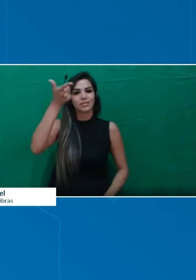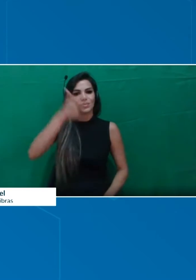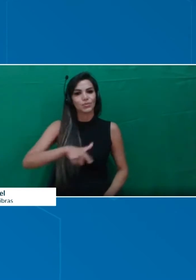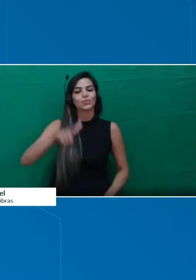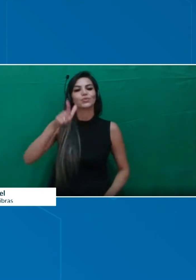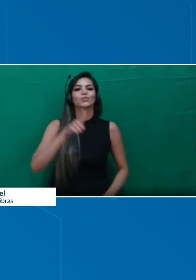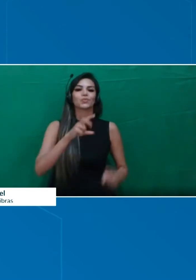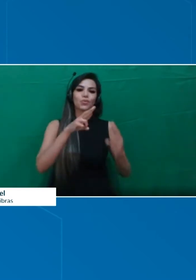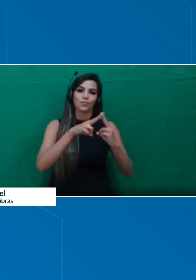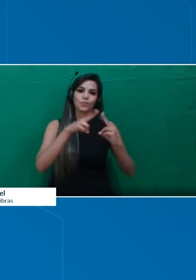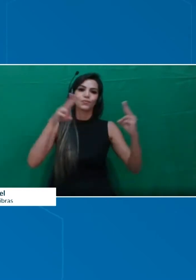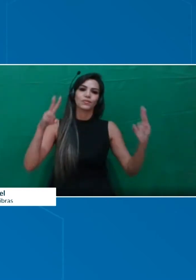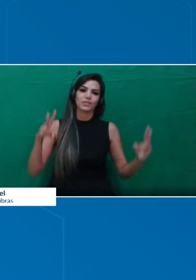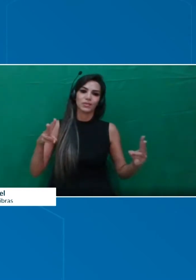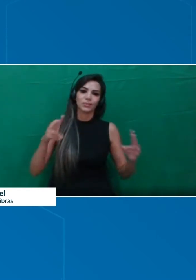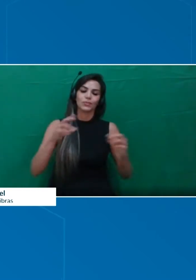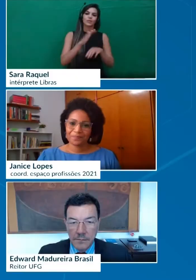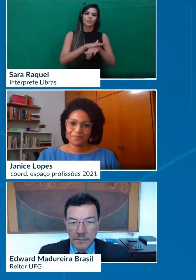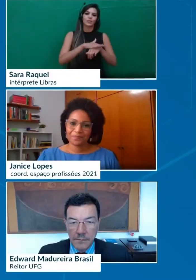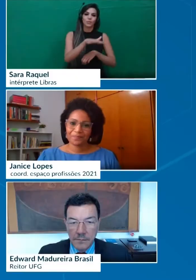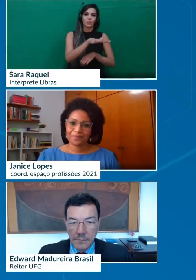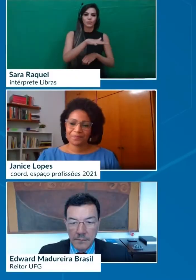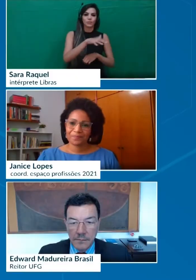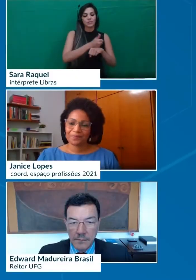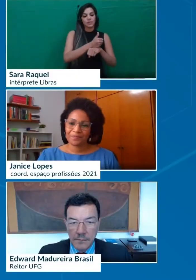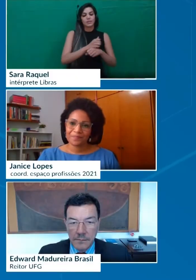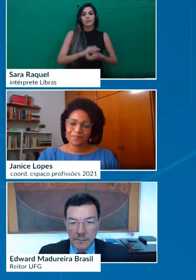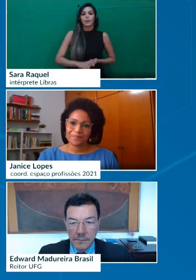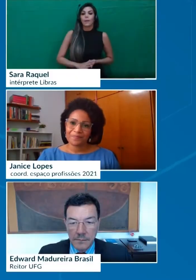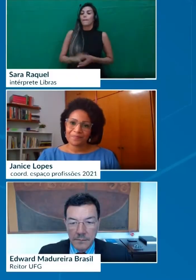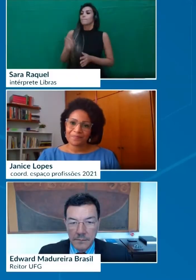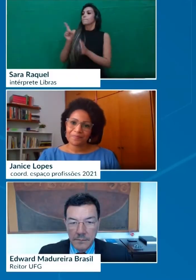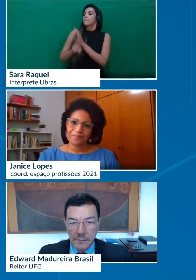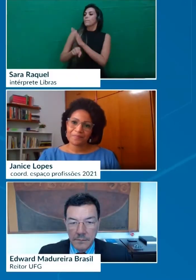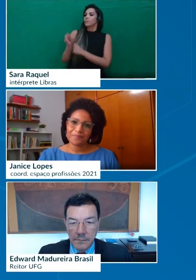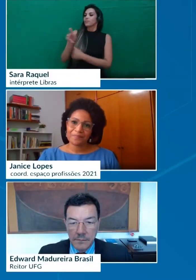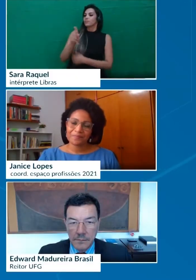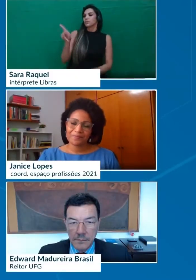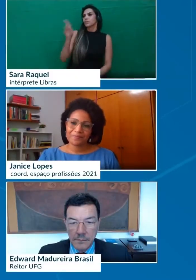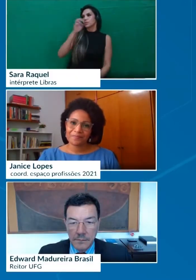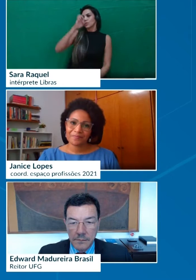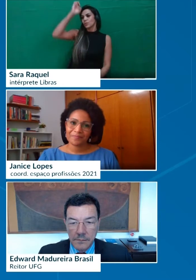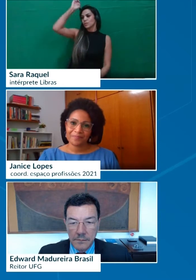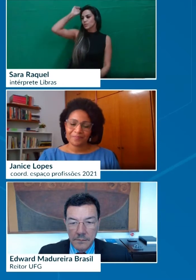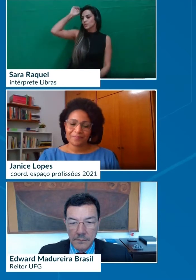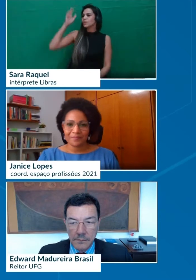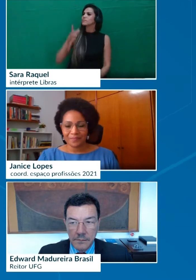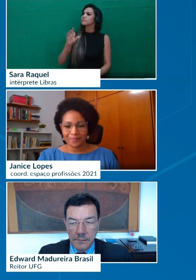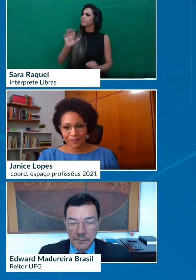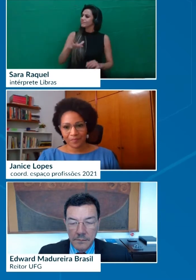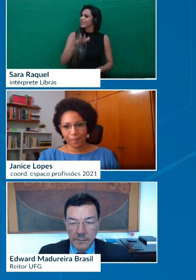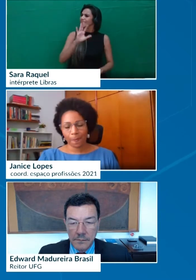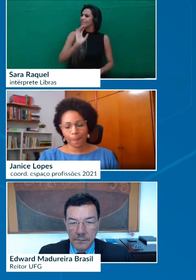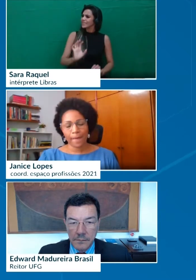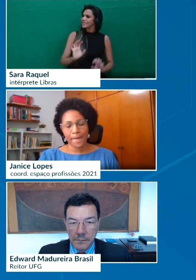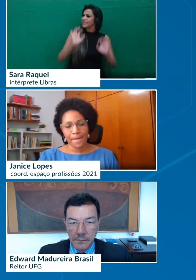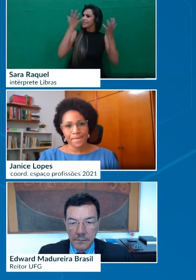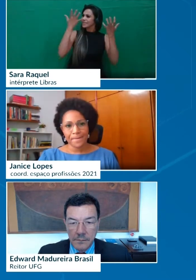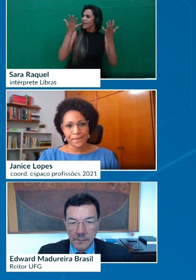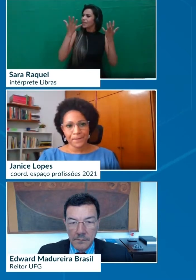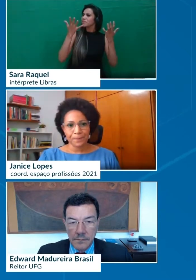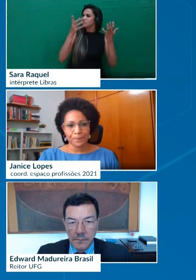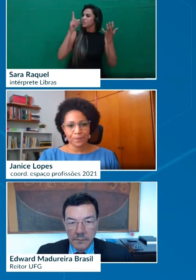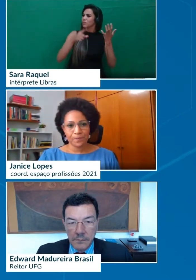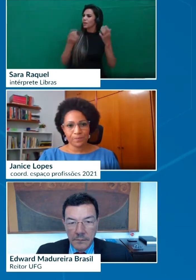formato digital. Perfeito. O professor Edivar, esse evento ele é importante para esse aluno do ensino médio